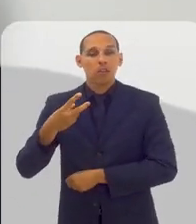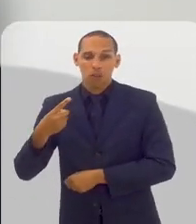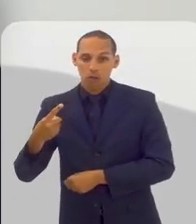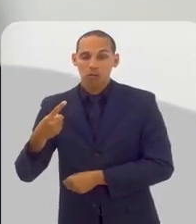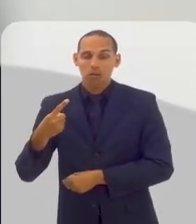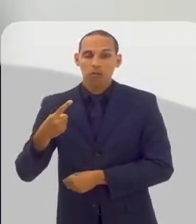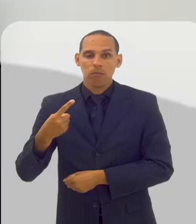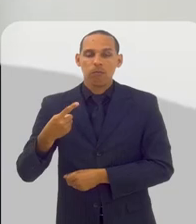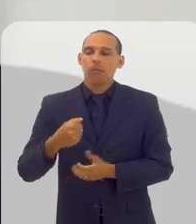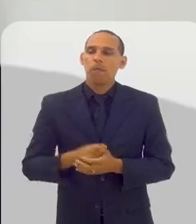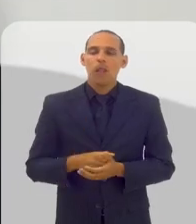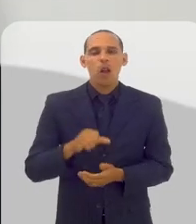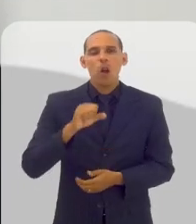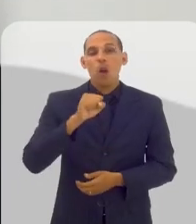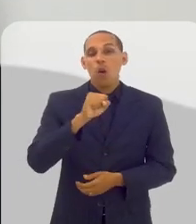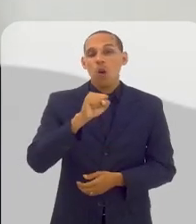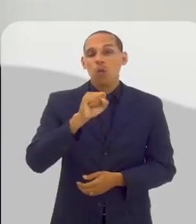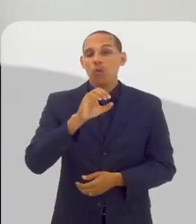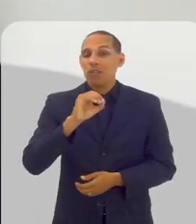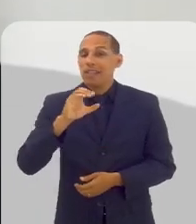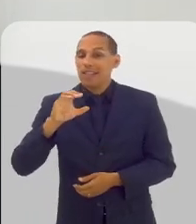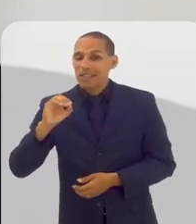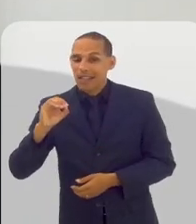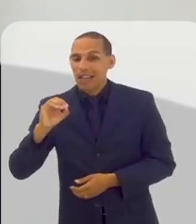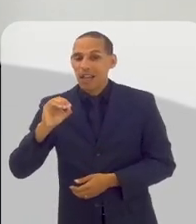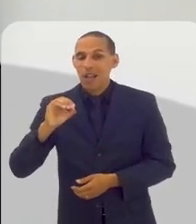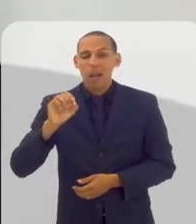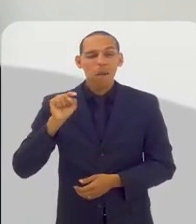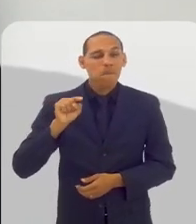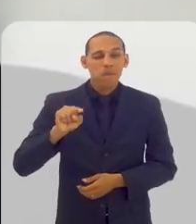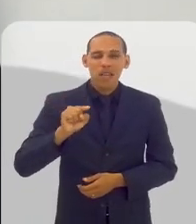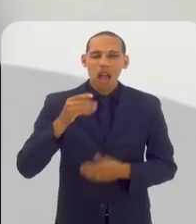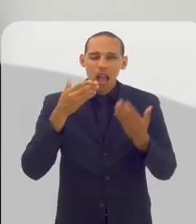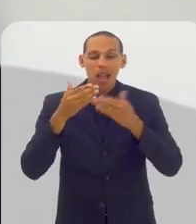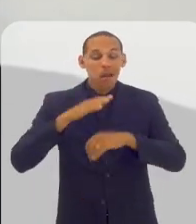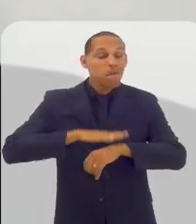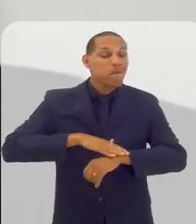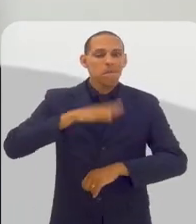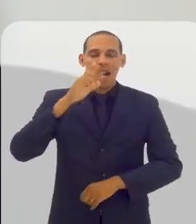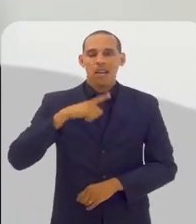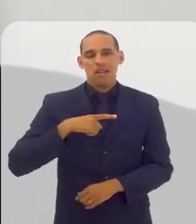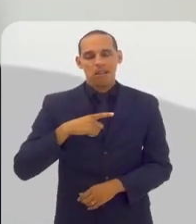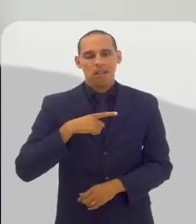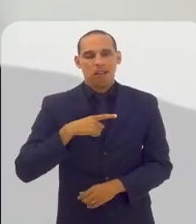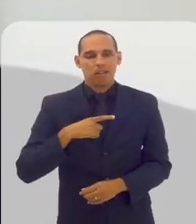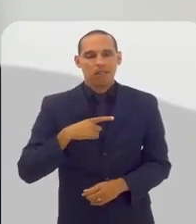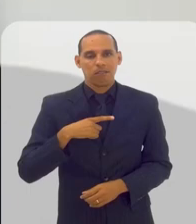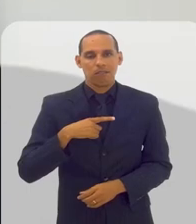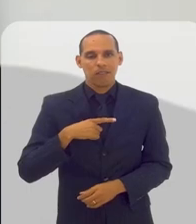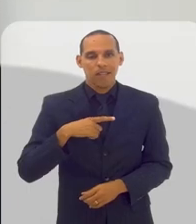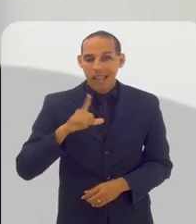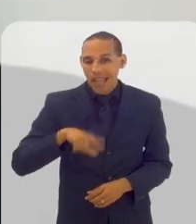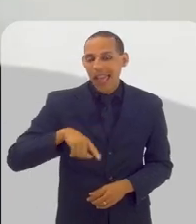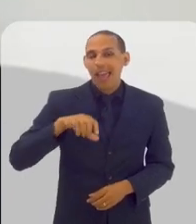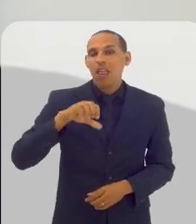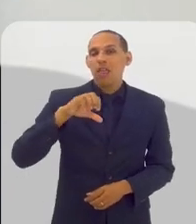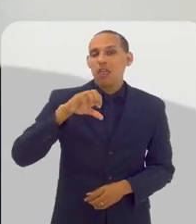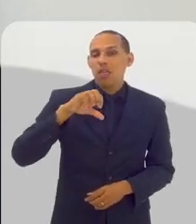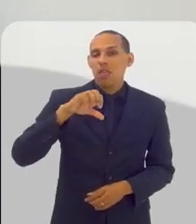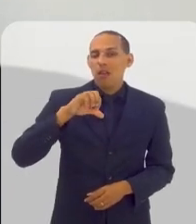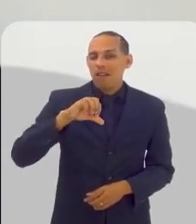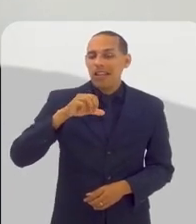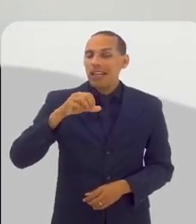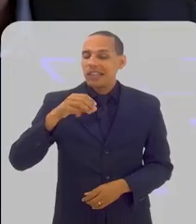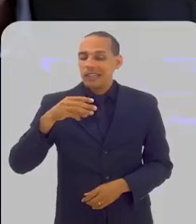ano de 2021 mais de 800 mil atendimentos no Sebrae foram